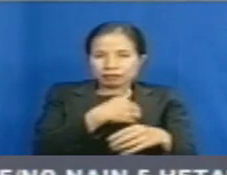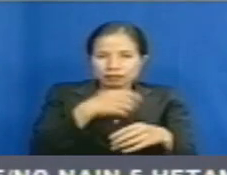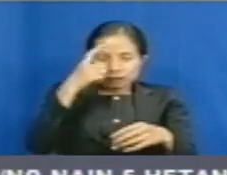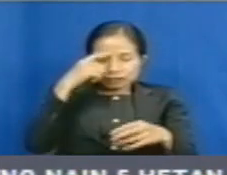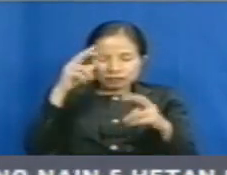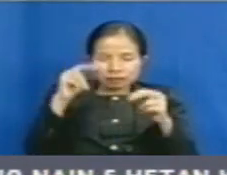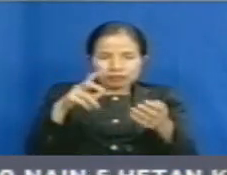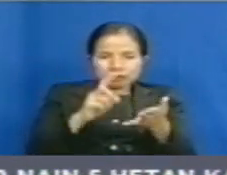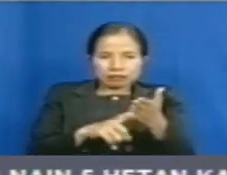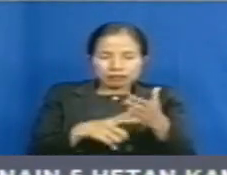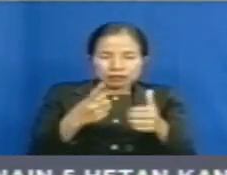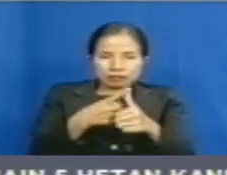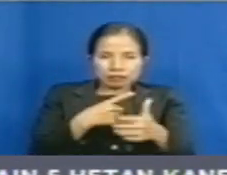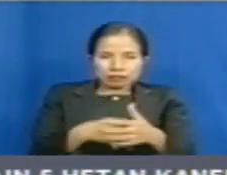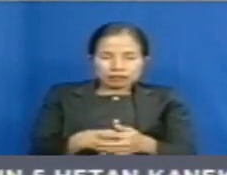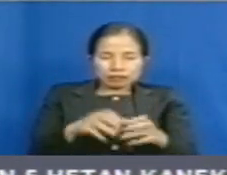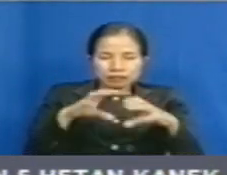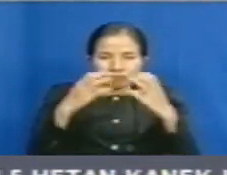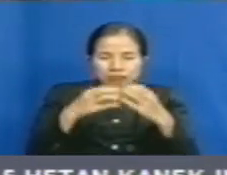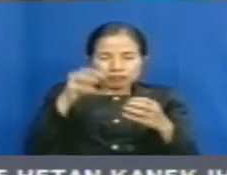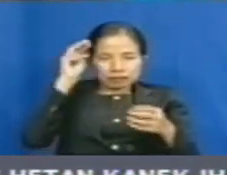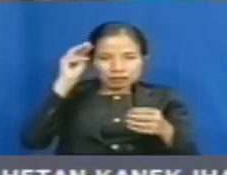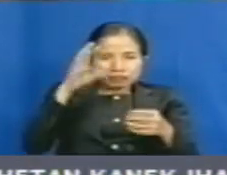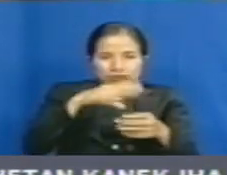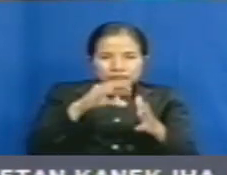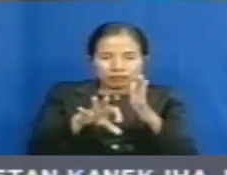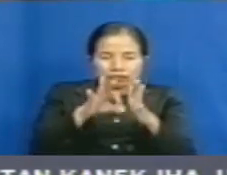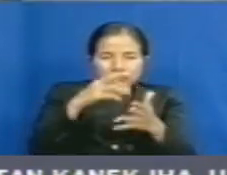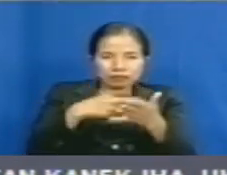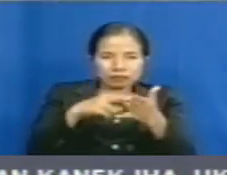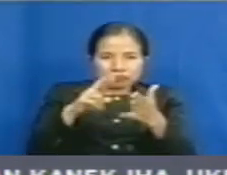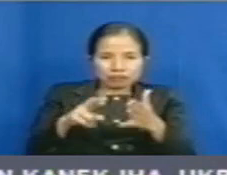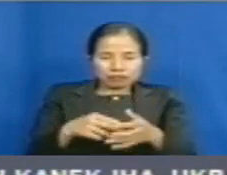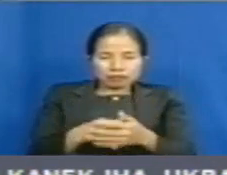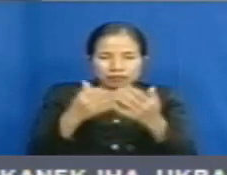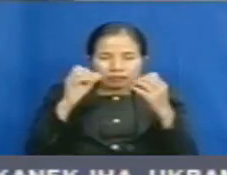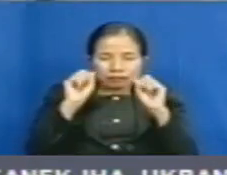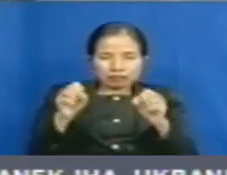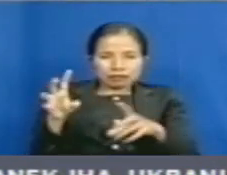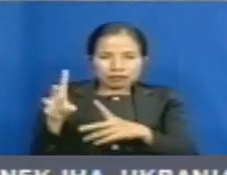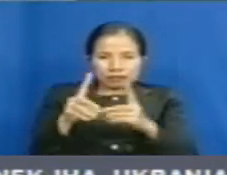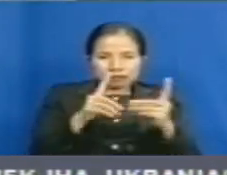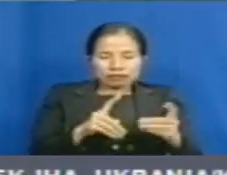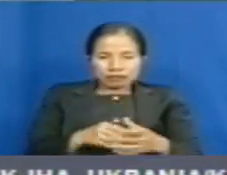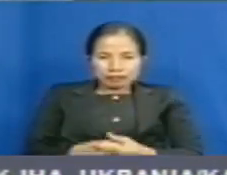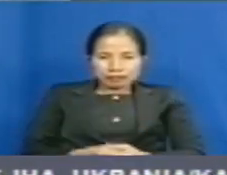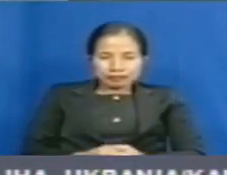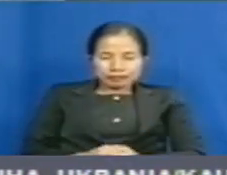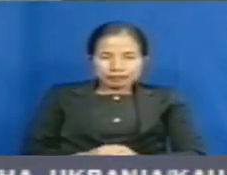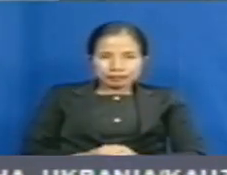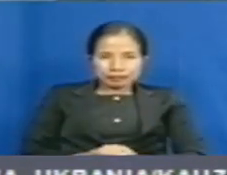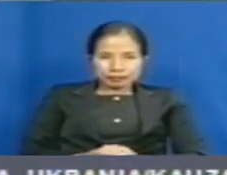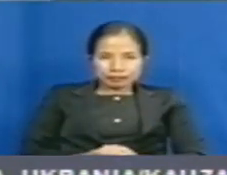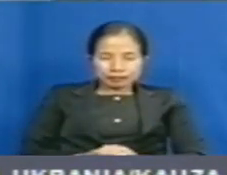o look pacote legislativo e aconselho o ministro. No reta uma aprovação, foi em Bele implementa. Nesse né,